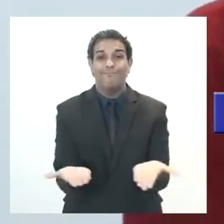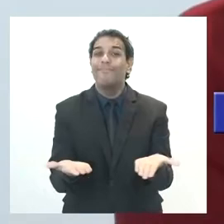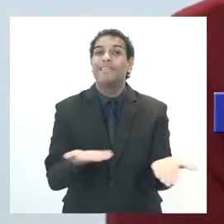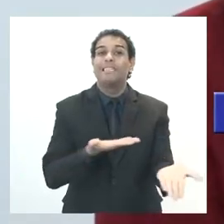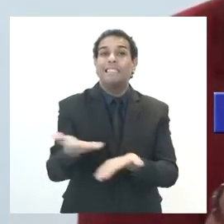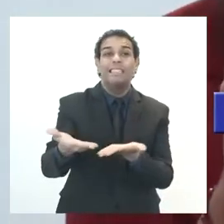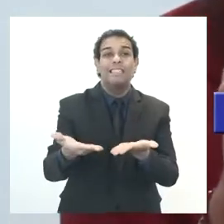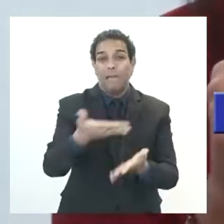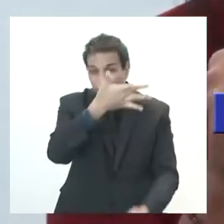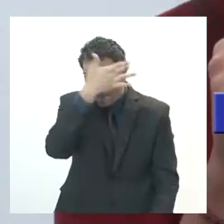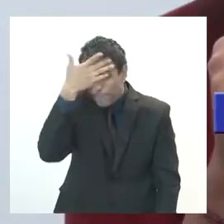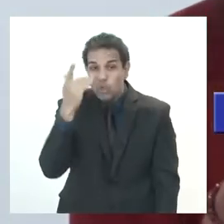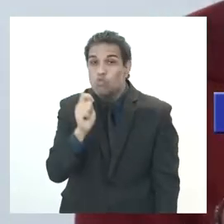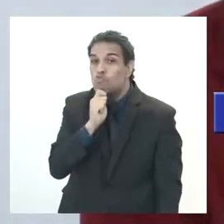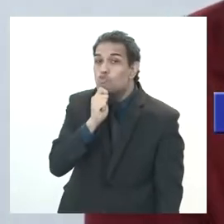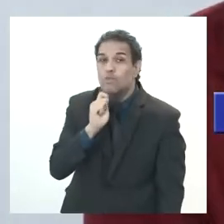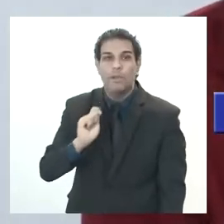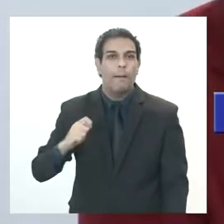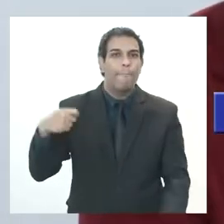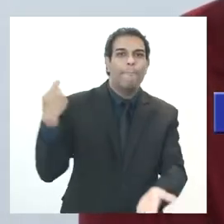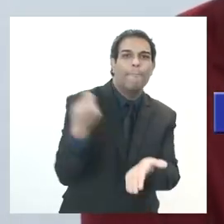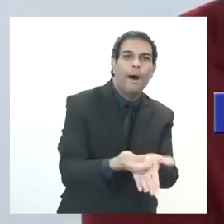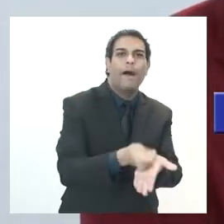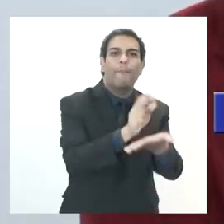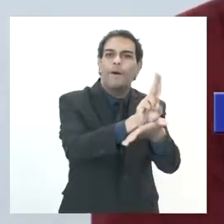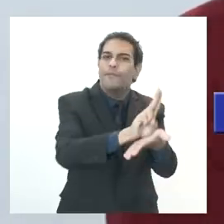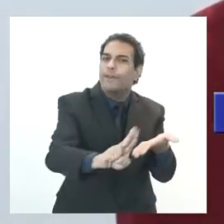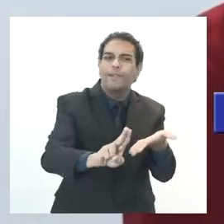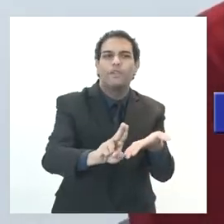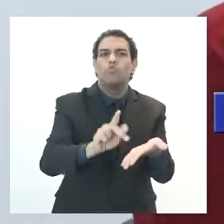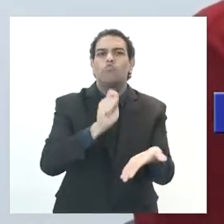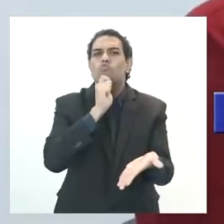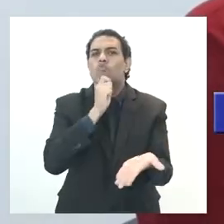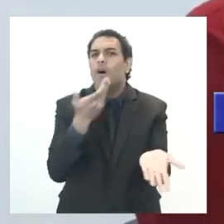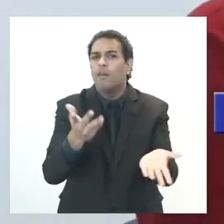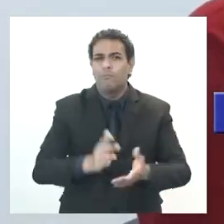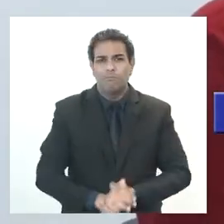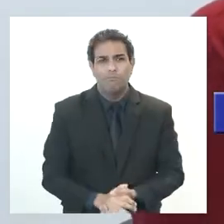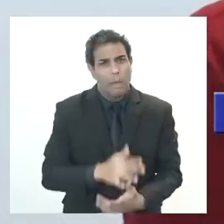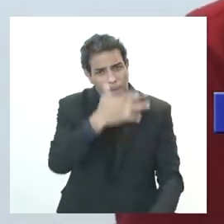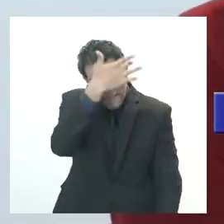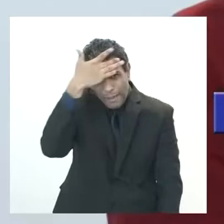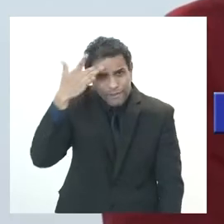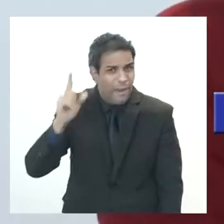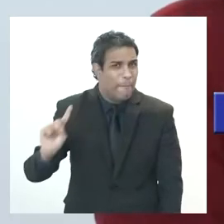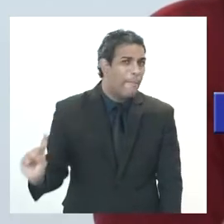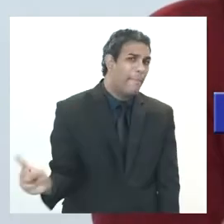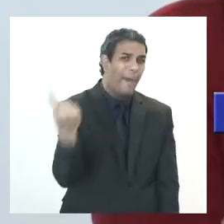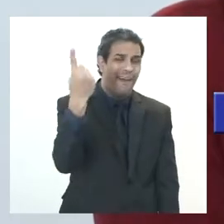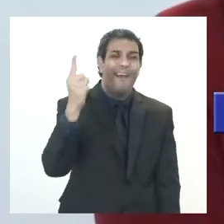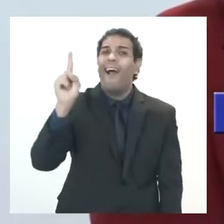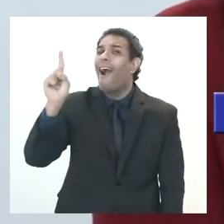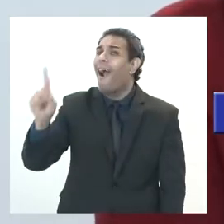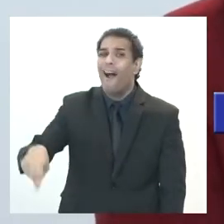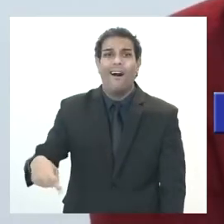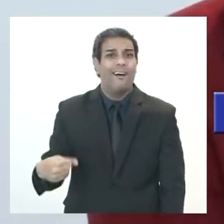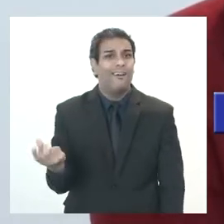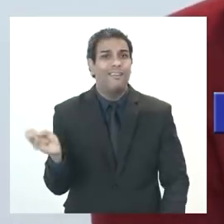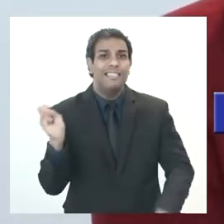que não tem condições para pagar uma universidade pessoas que vão ser as primeiras a